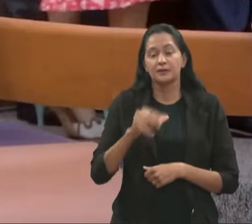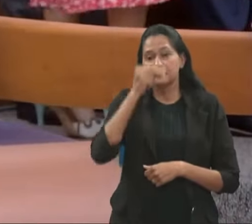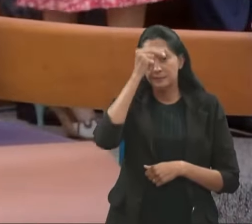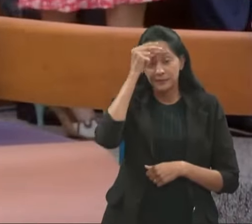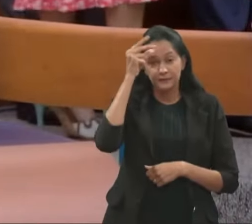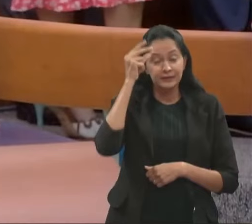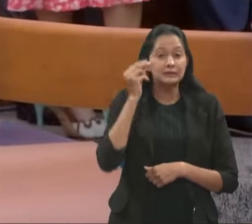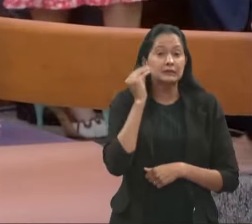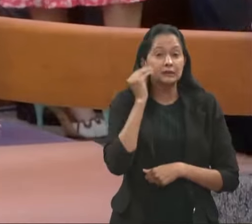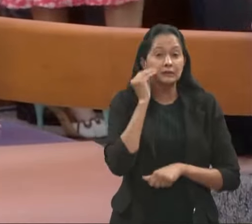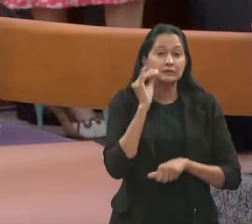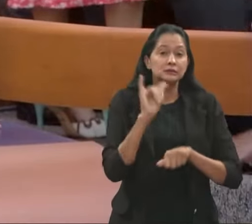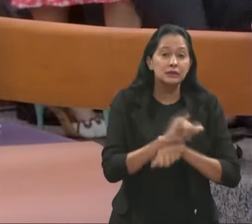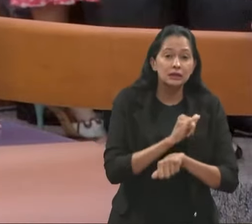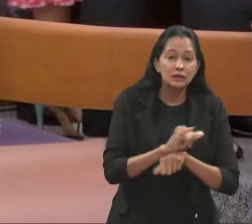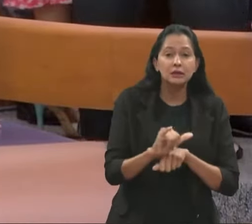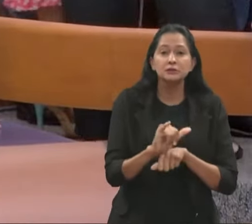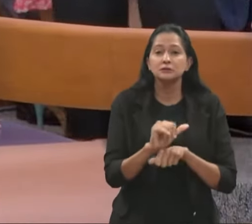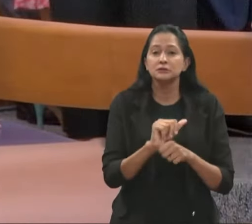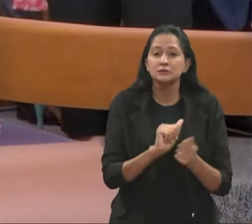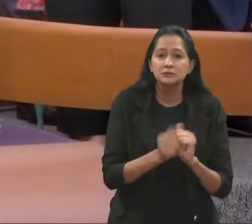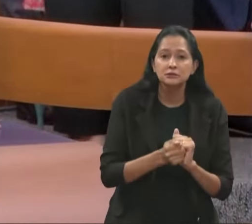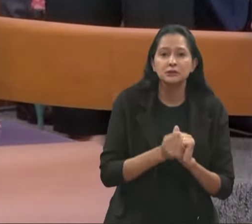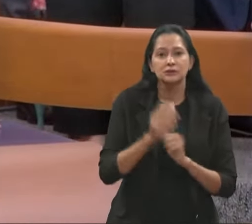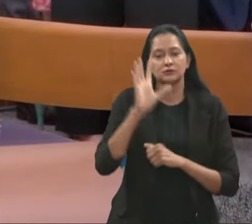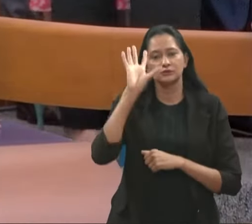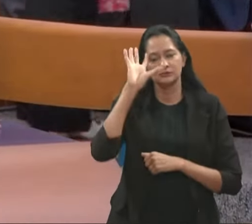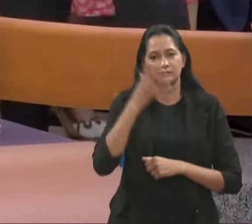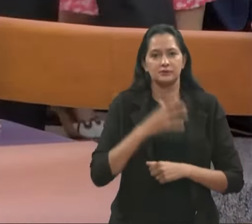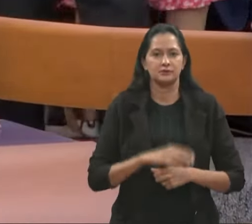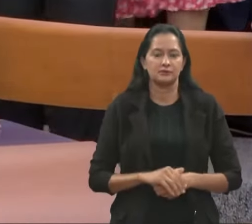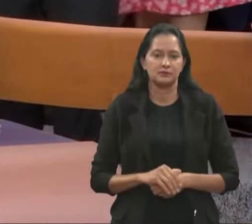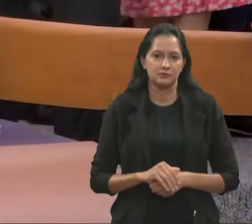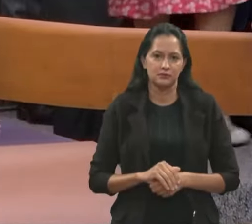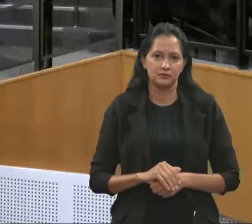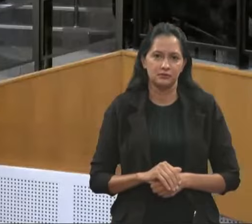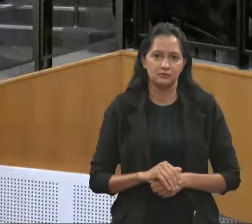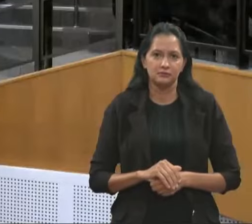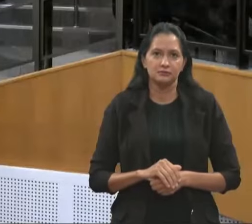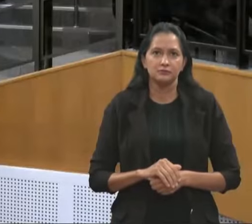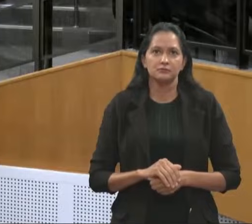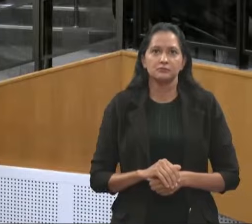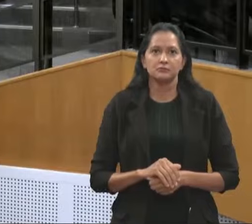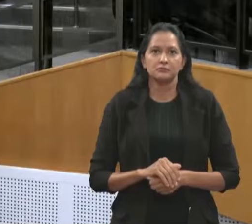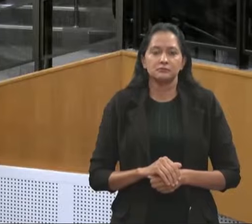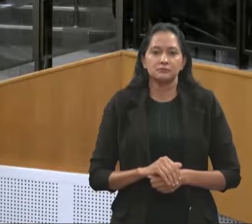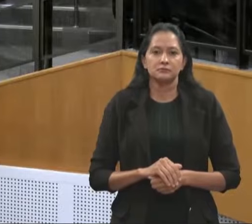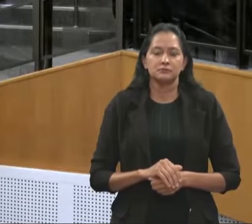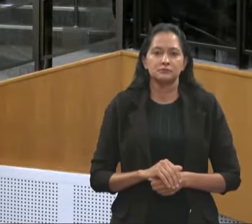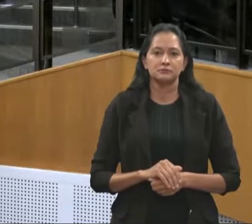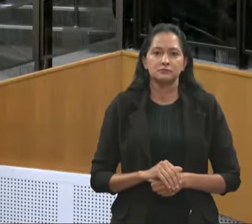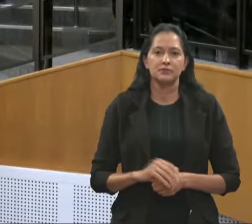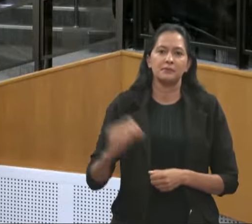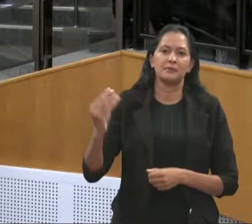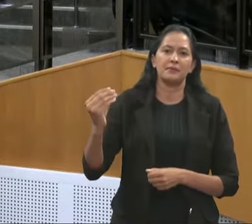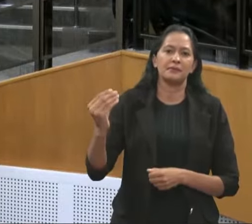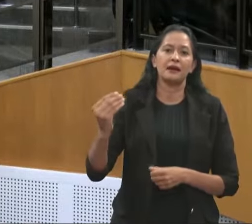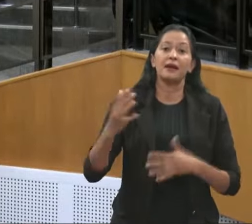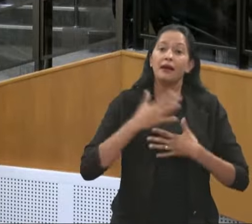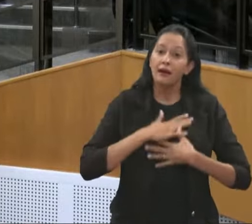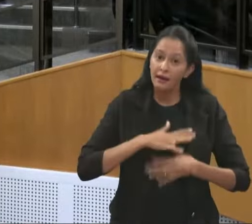saída honrosa para vocês. Calma, deixa eu